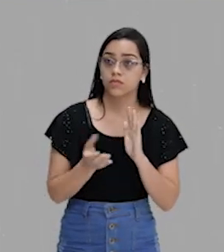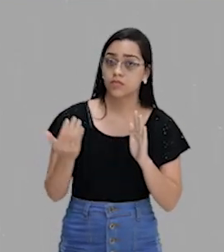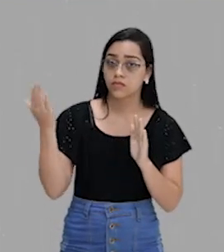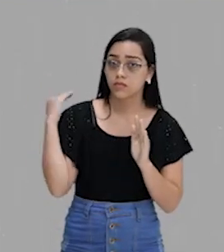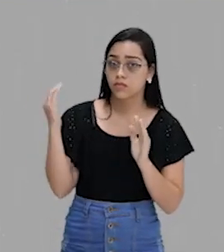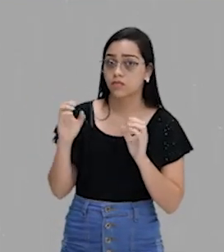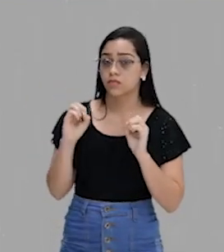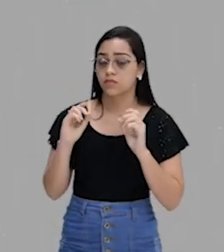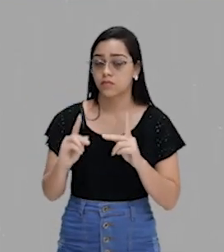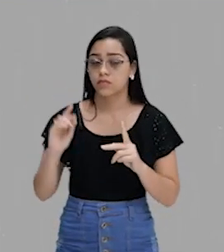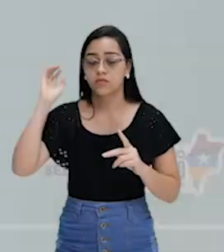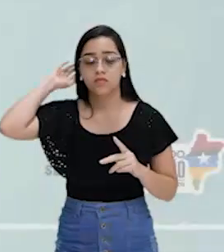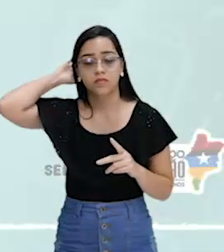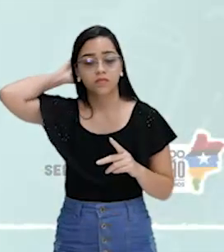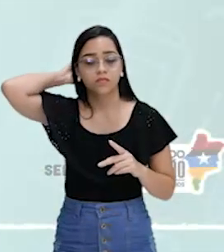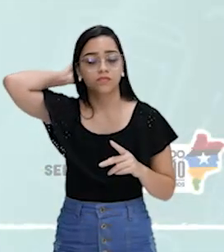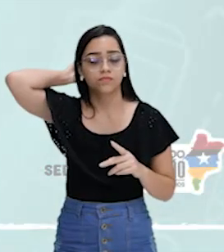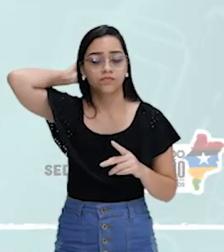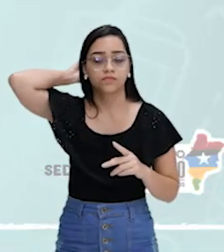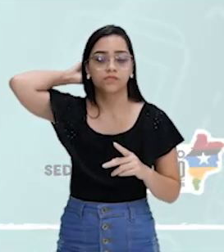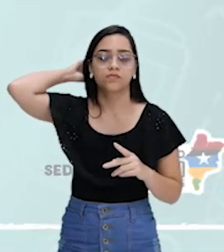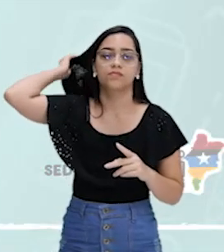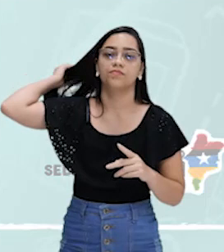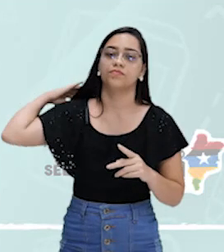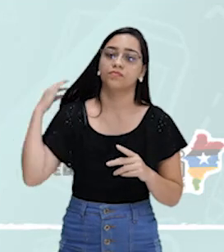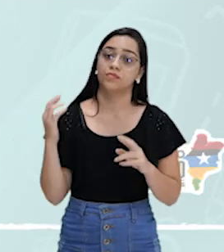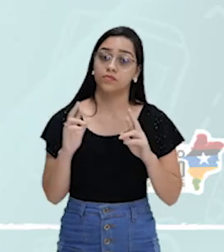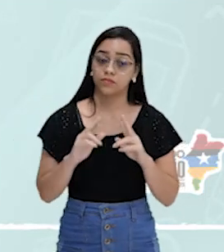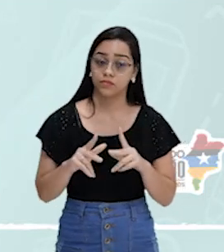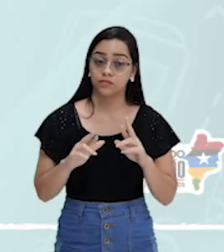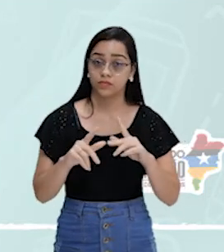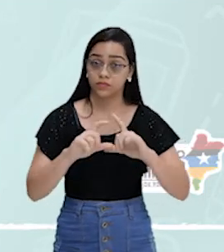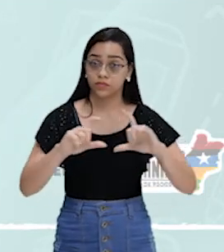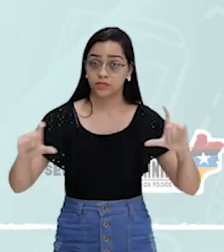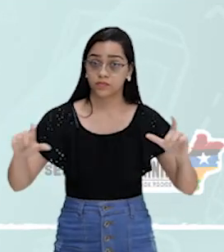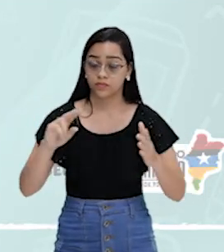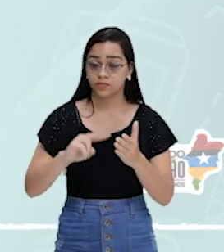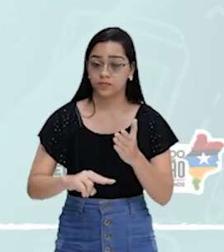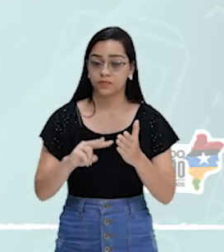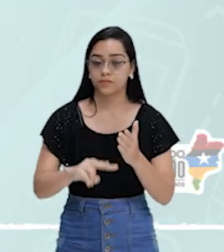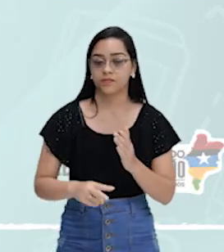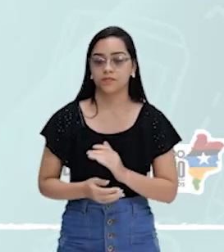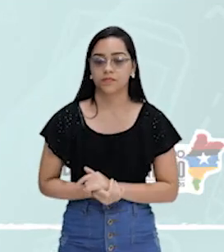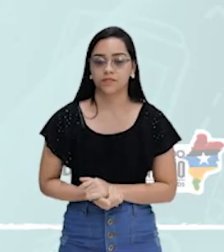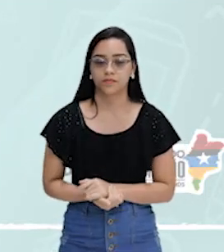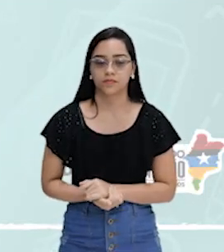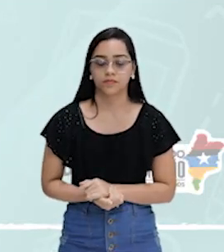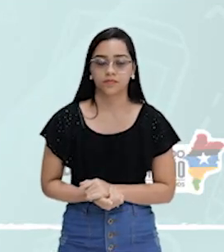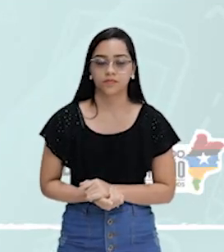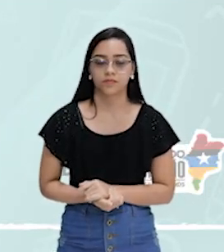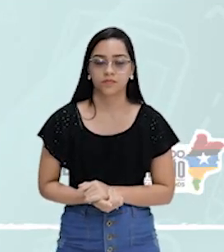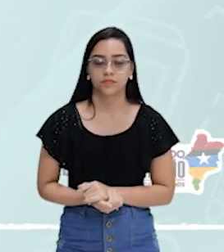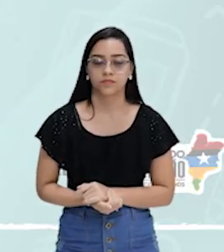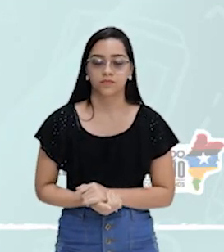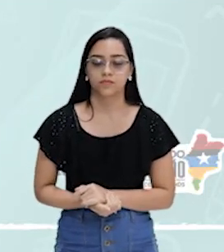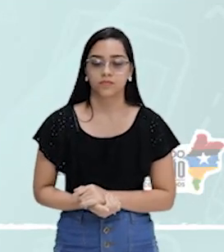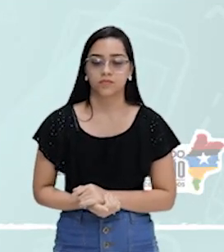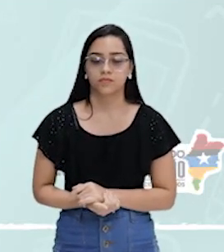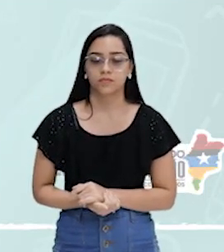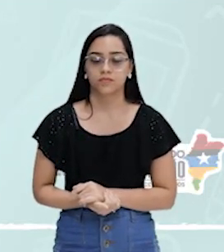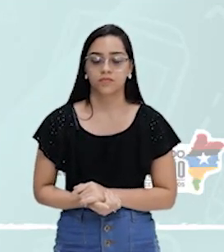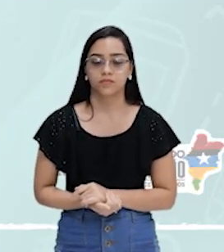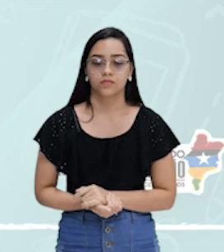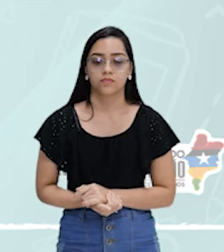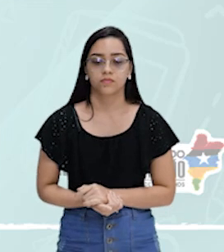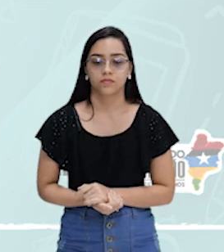bom? Então, assim, olha só, diferente do realismo, essa tendência surge com o intuito de chocar o público